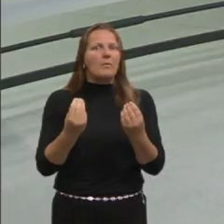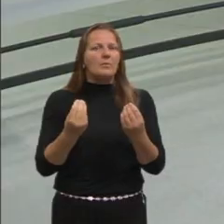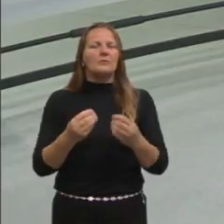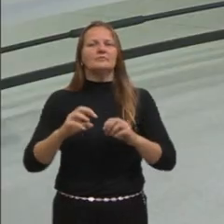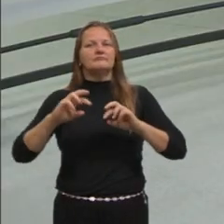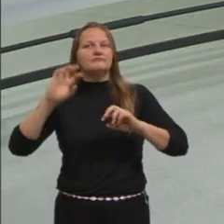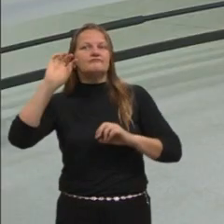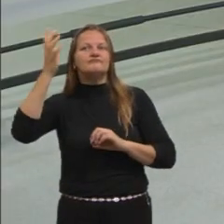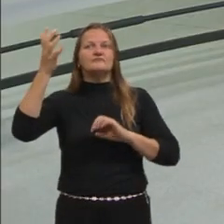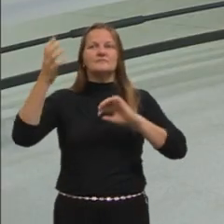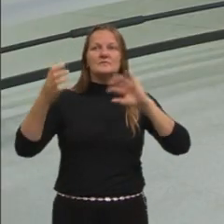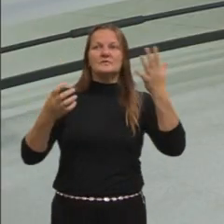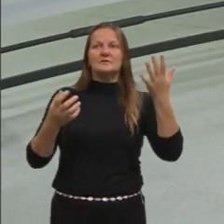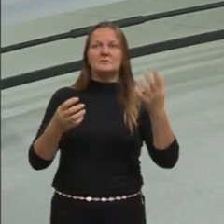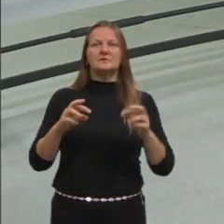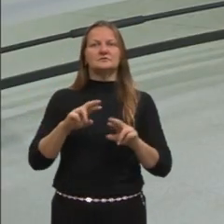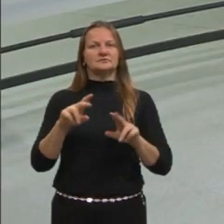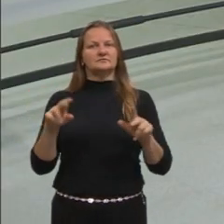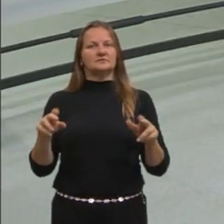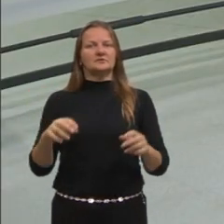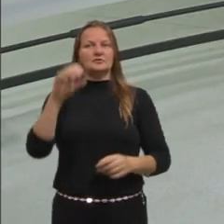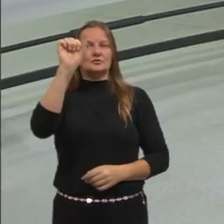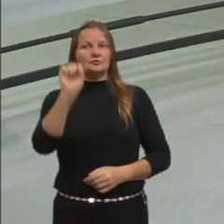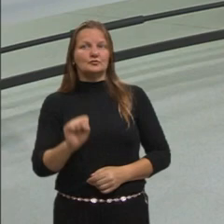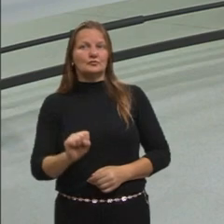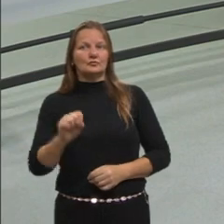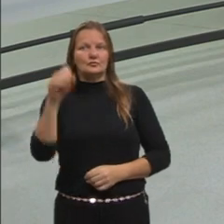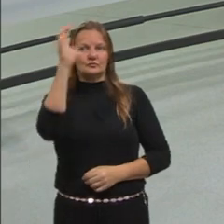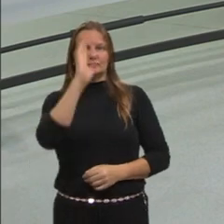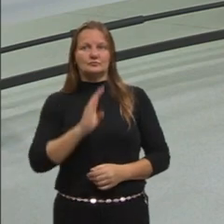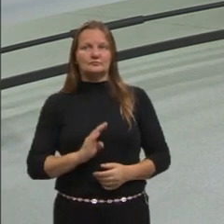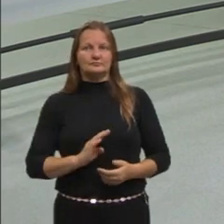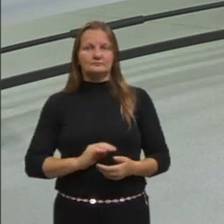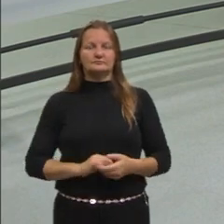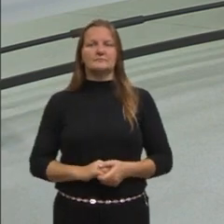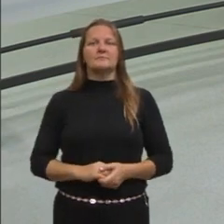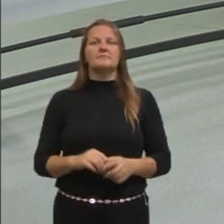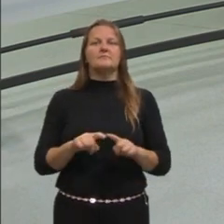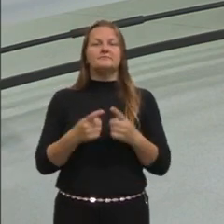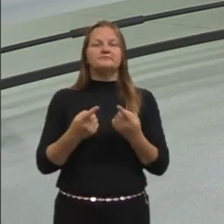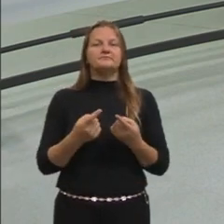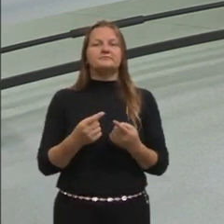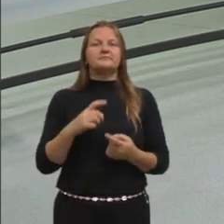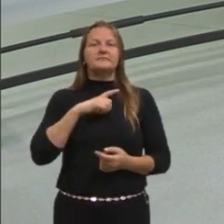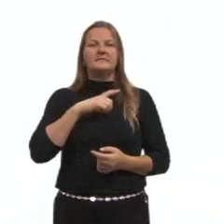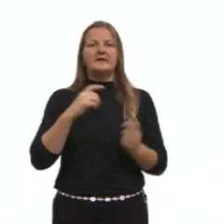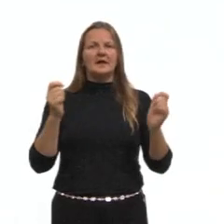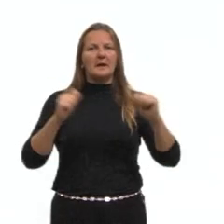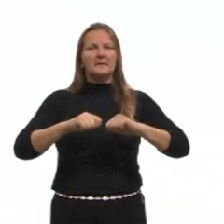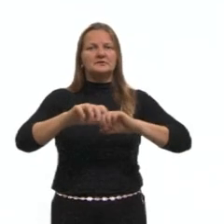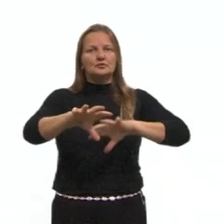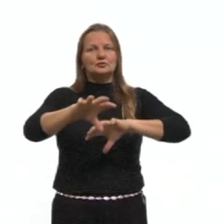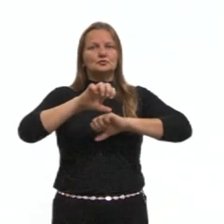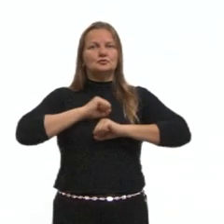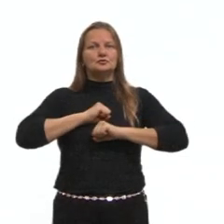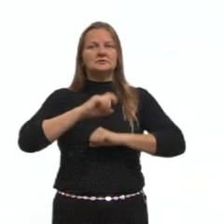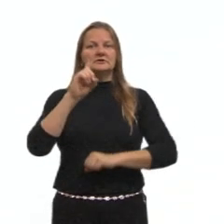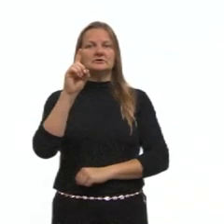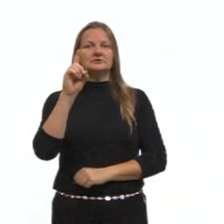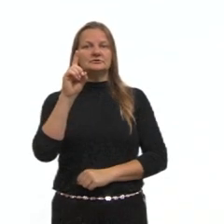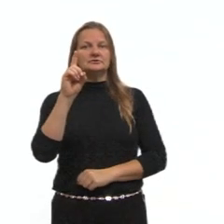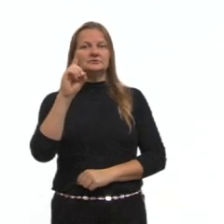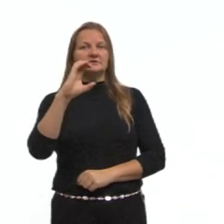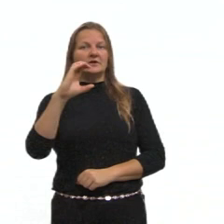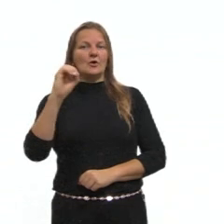Nossa mesmo sendo no sul do país né então reduz a capacidade de absorção de dióxido de carbono